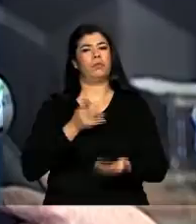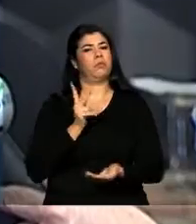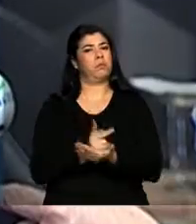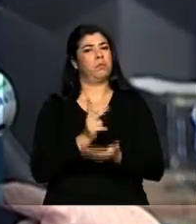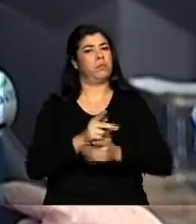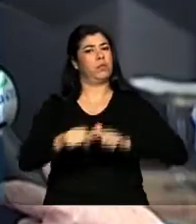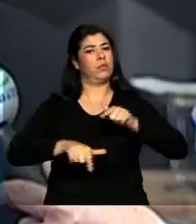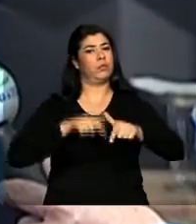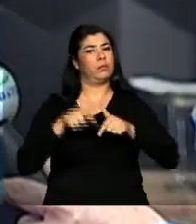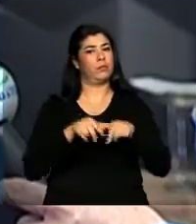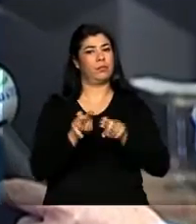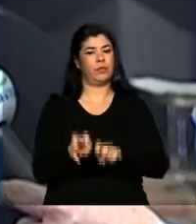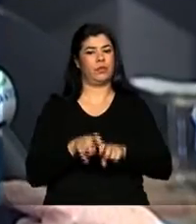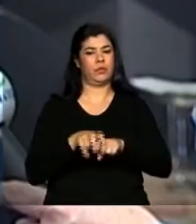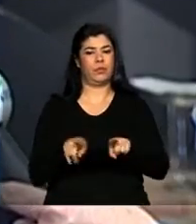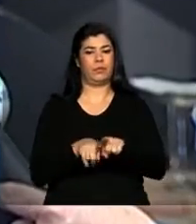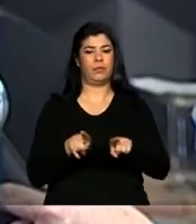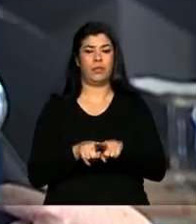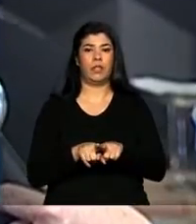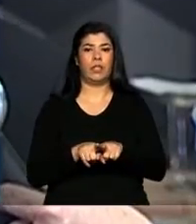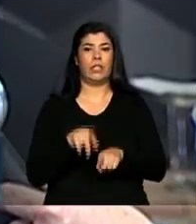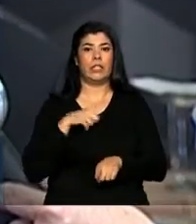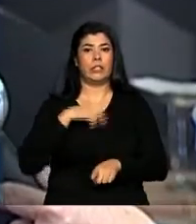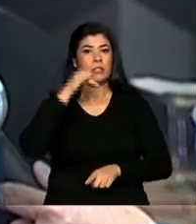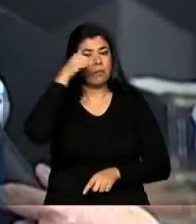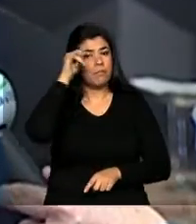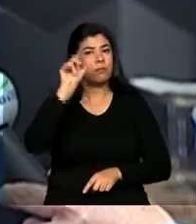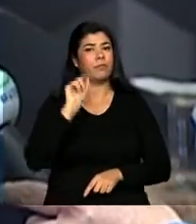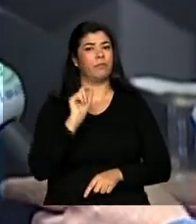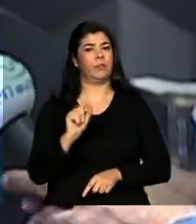campo, impedindo inclusive o crescimento